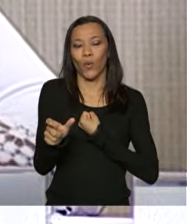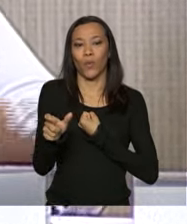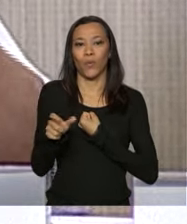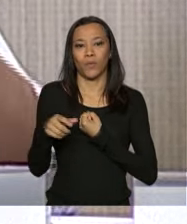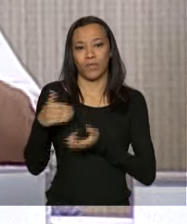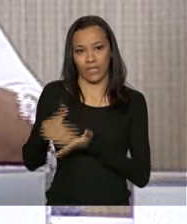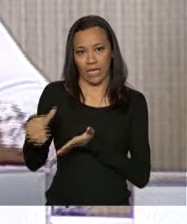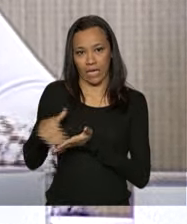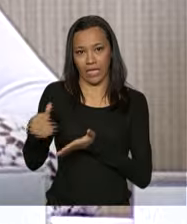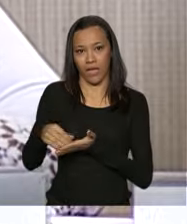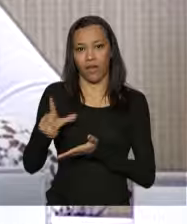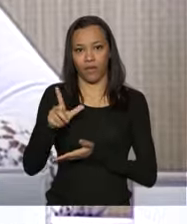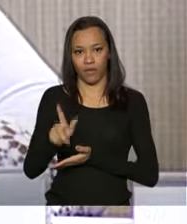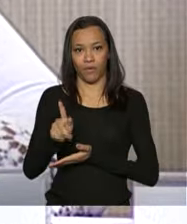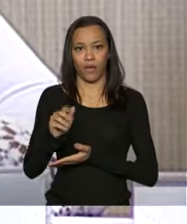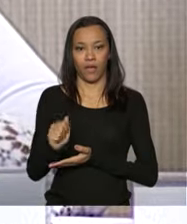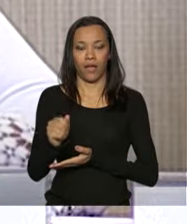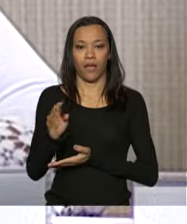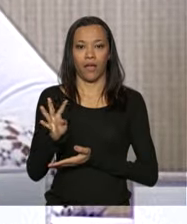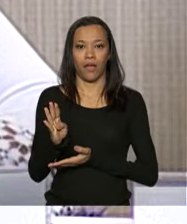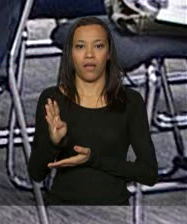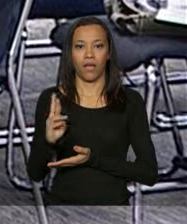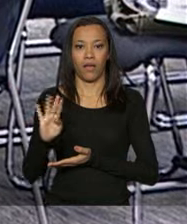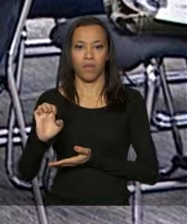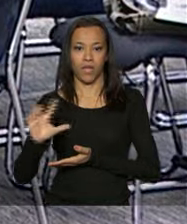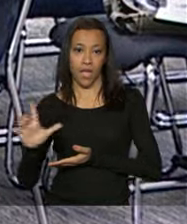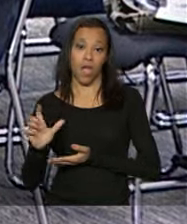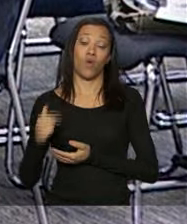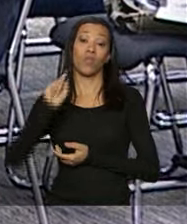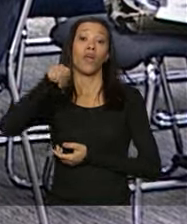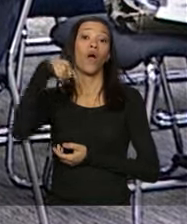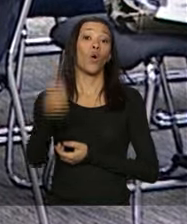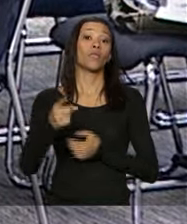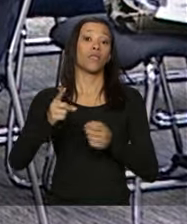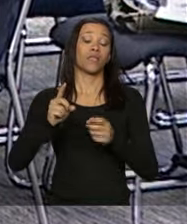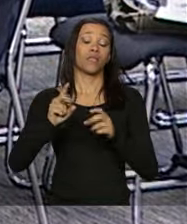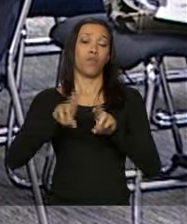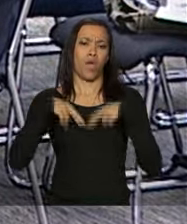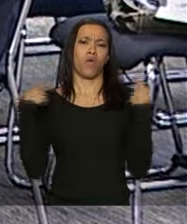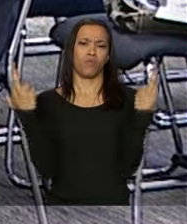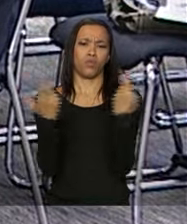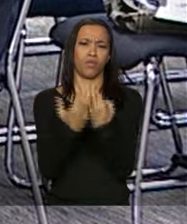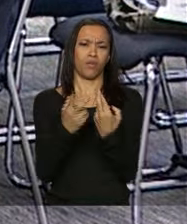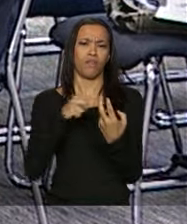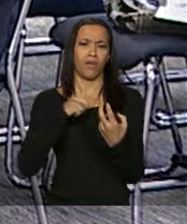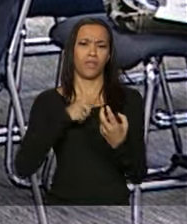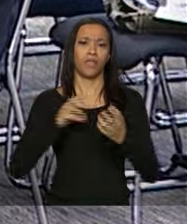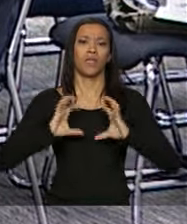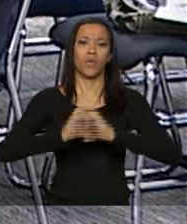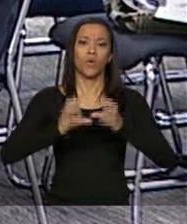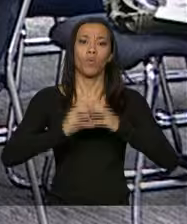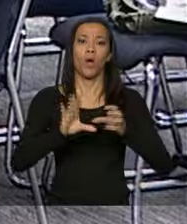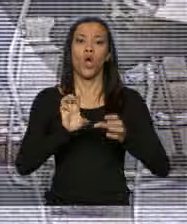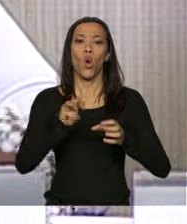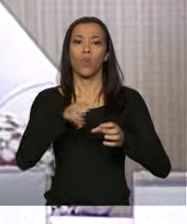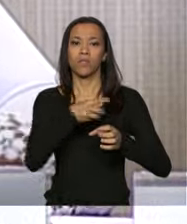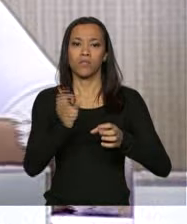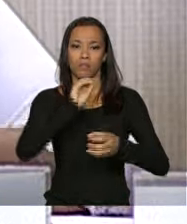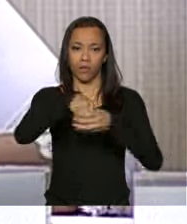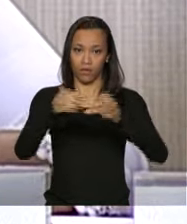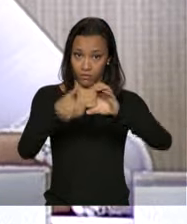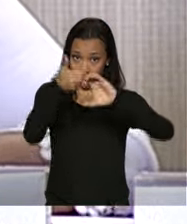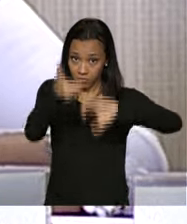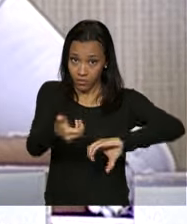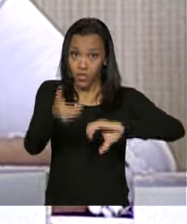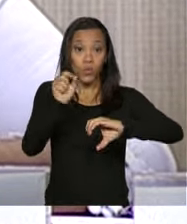Ângela, e também o companheiro da CEPI, na semana que vem na comissão especial sobre o rebaixamento da maioridade penal, distribuir